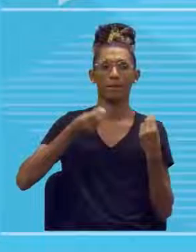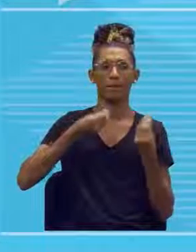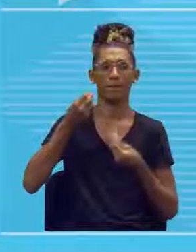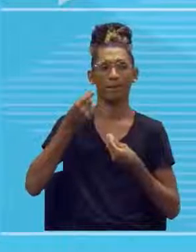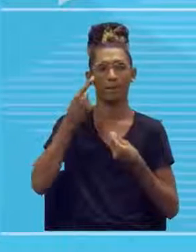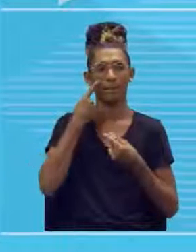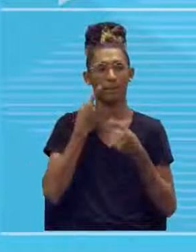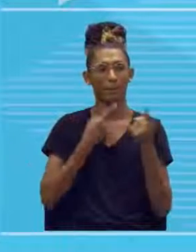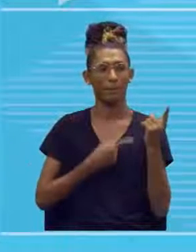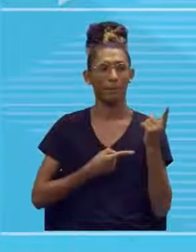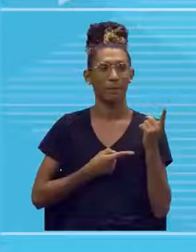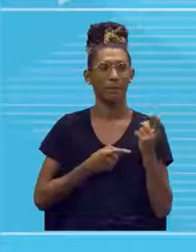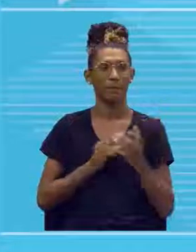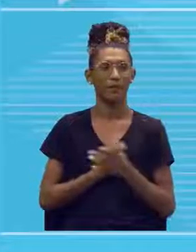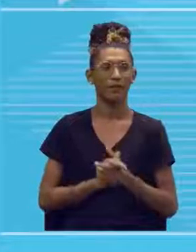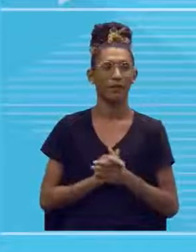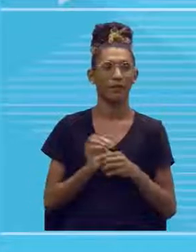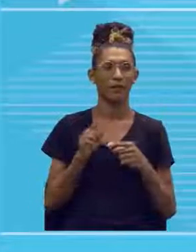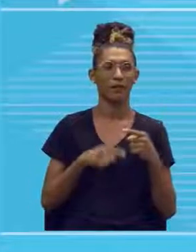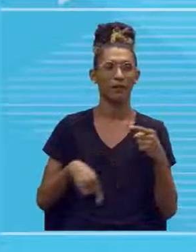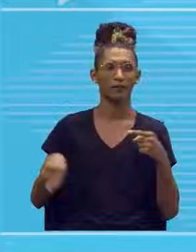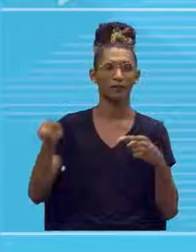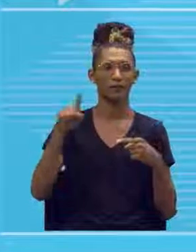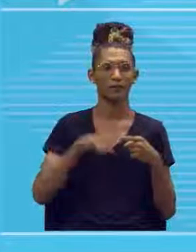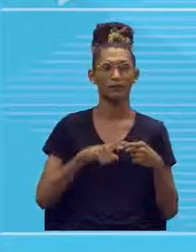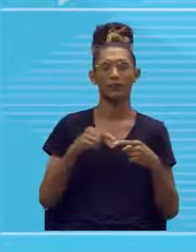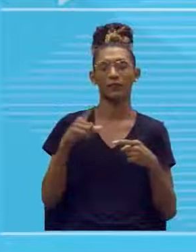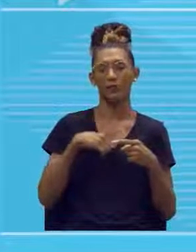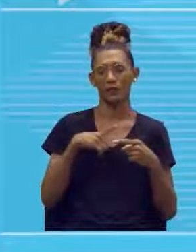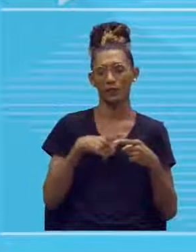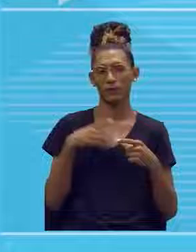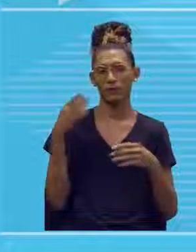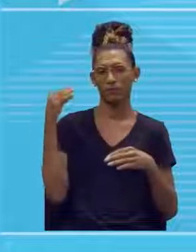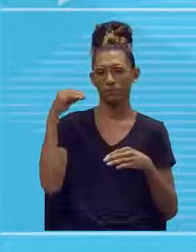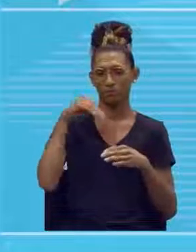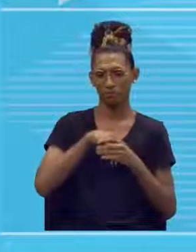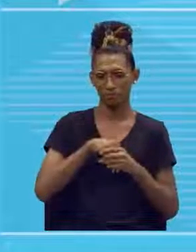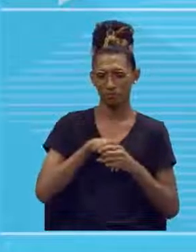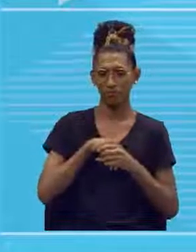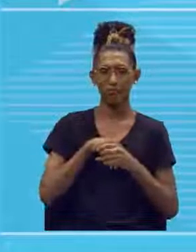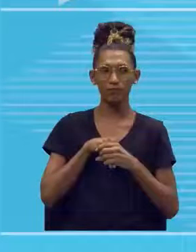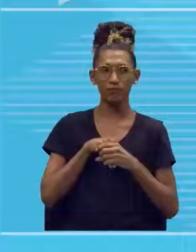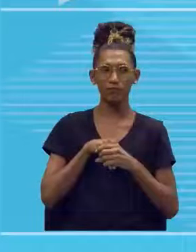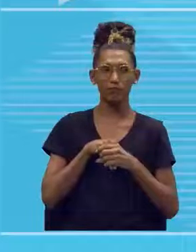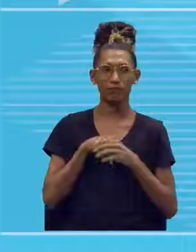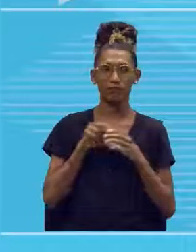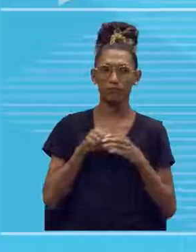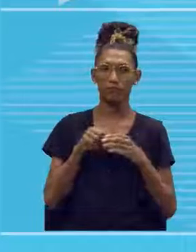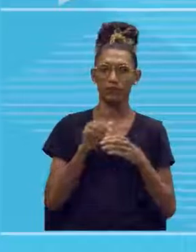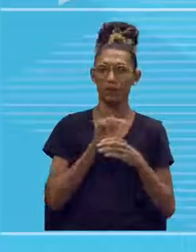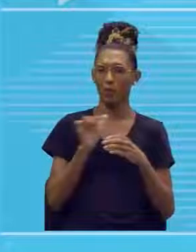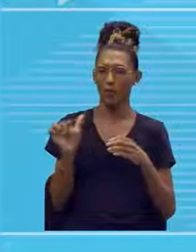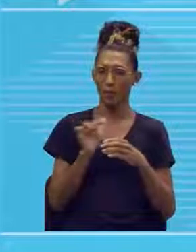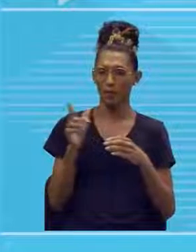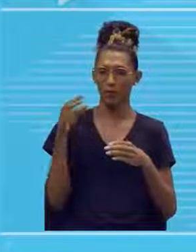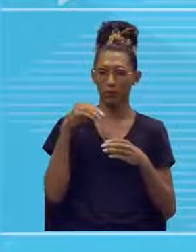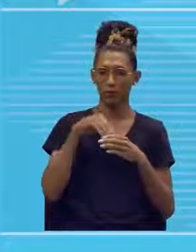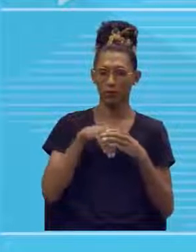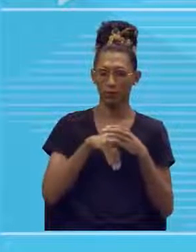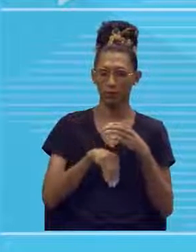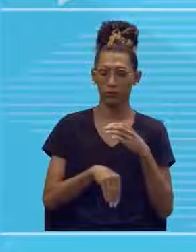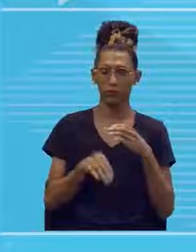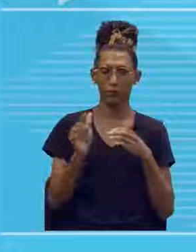seja de que a terra tinha um centro um pouco sem já viram a